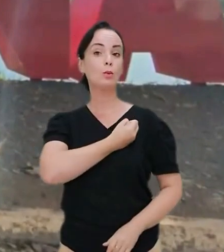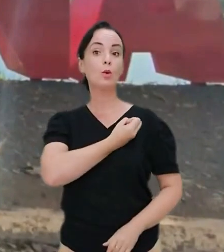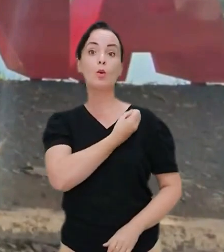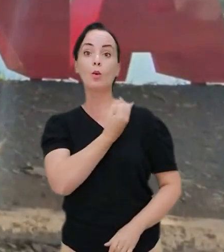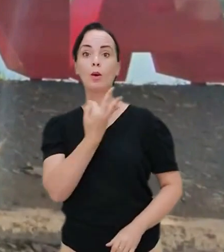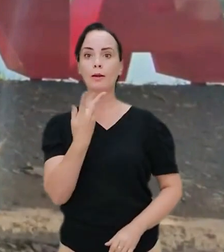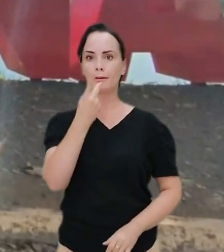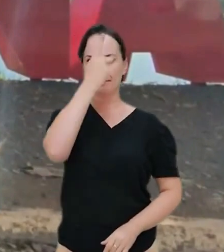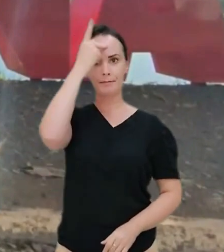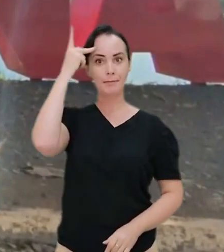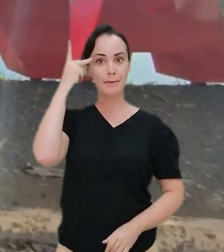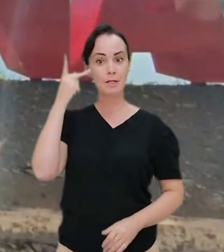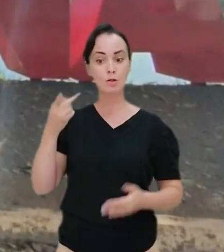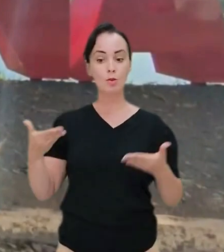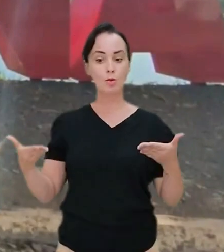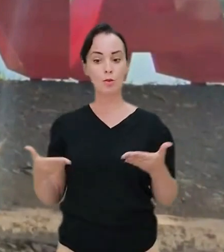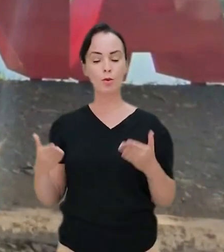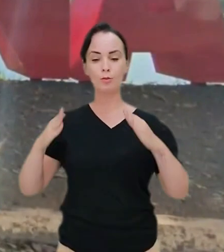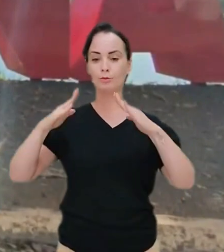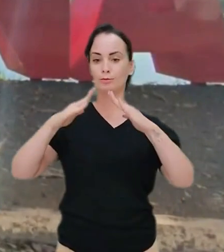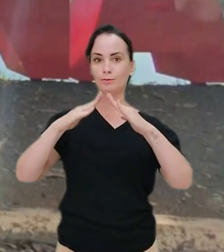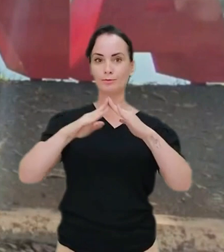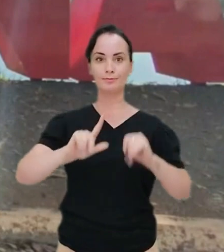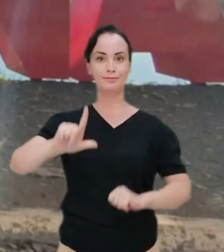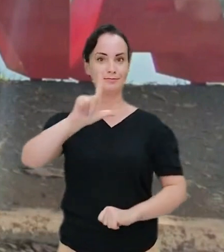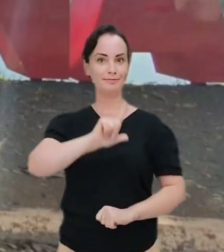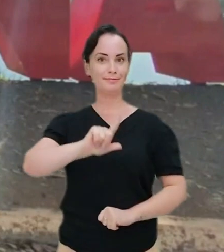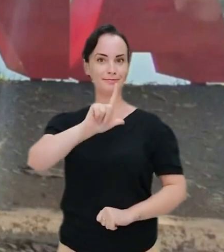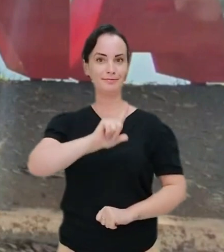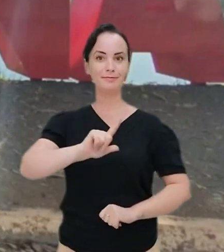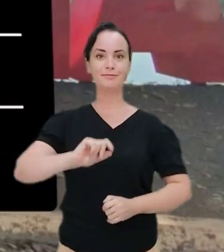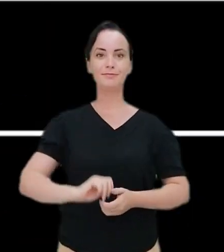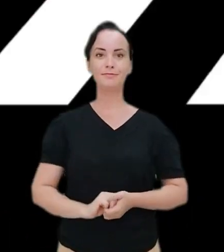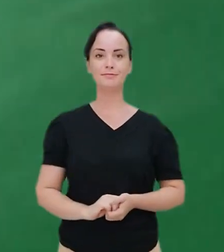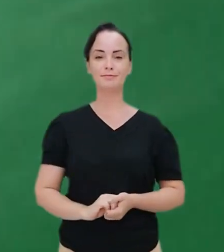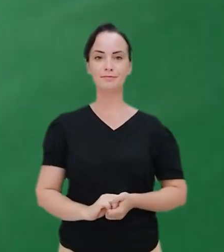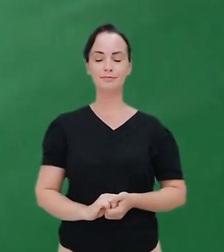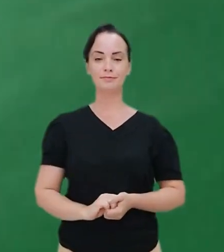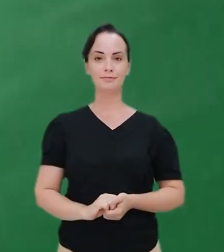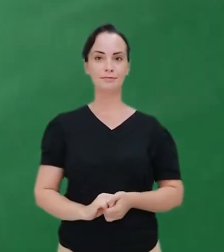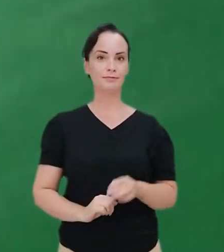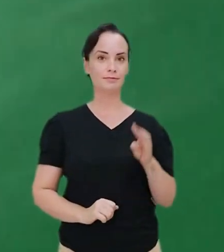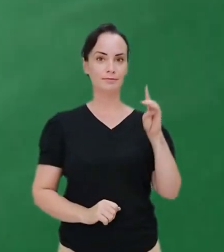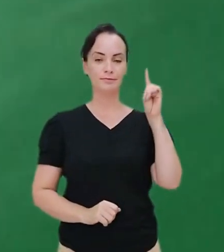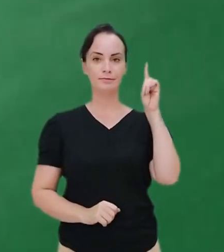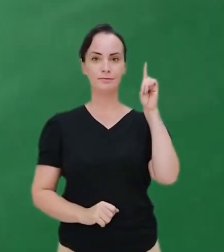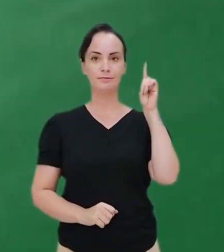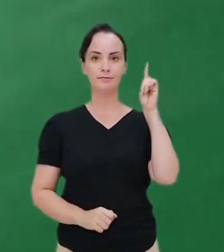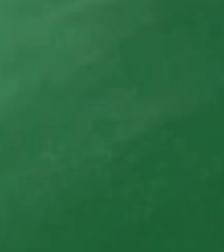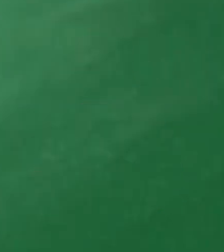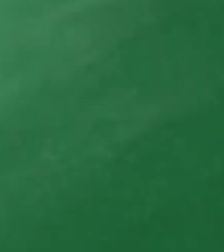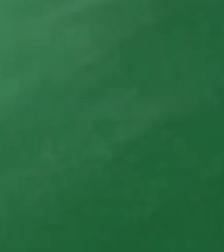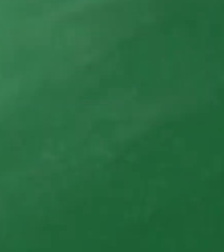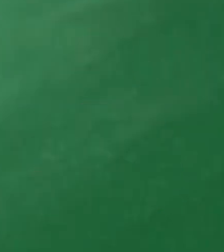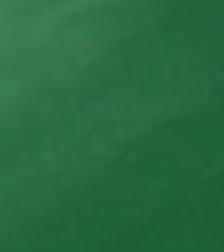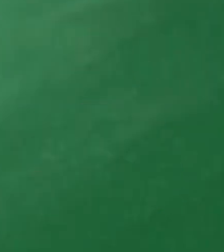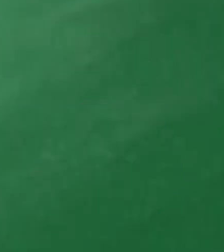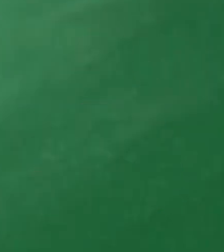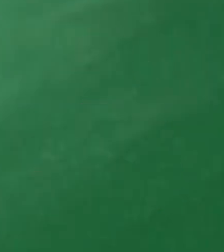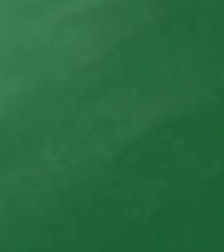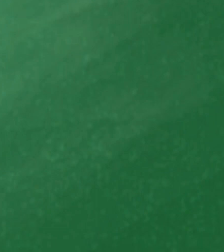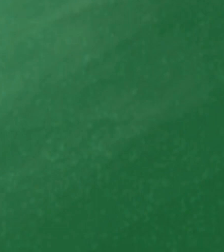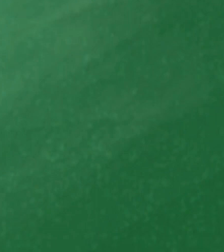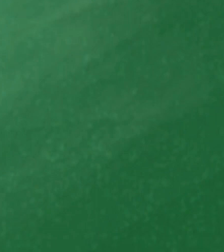habitantes de Londrina hoje. Here we go! 2 Today, Londrina is a city